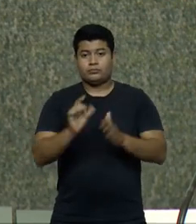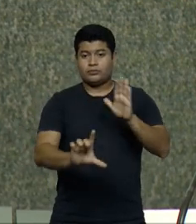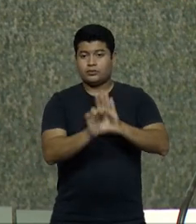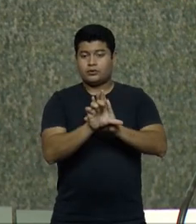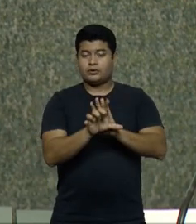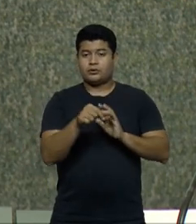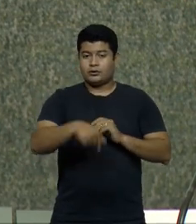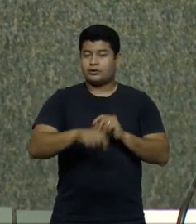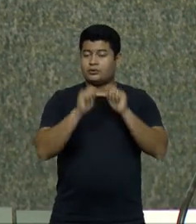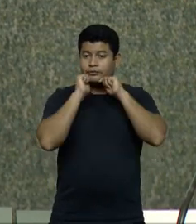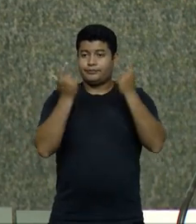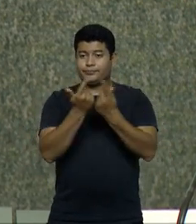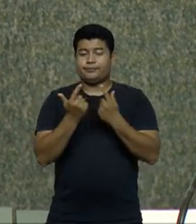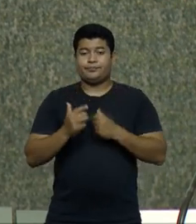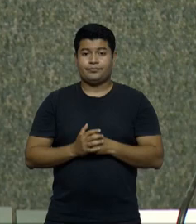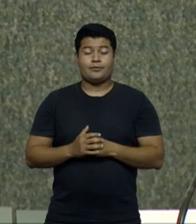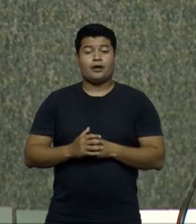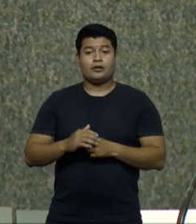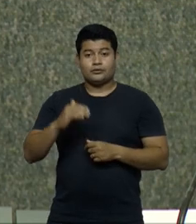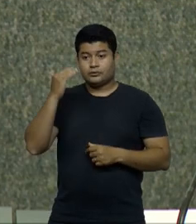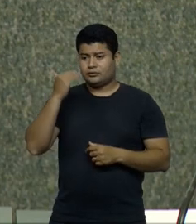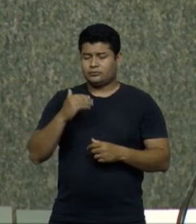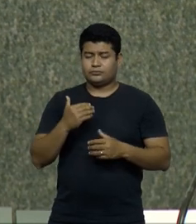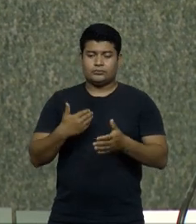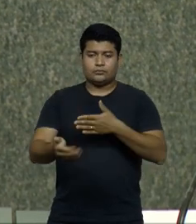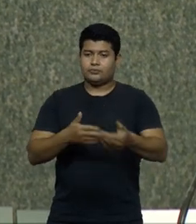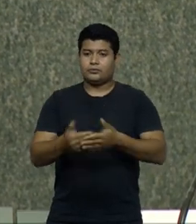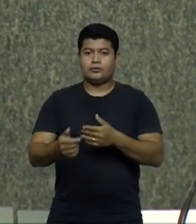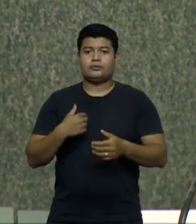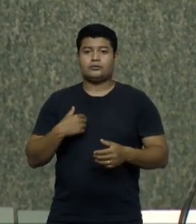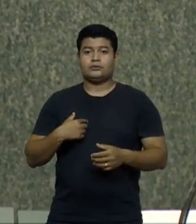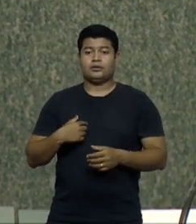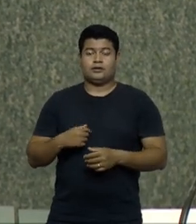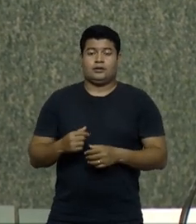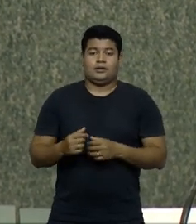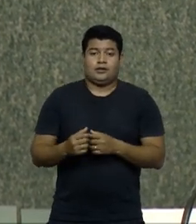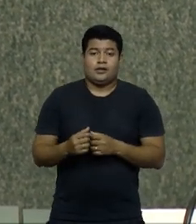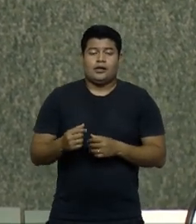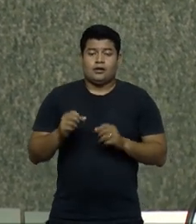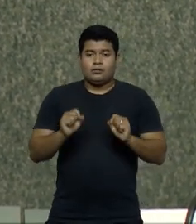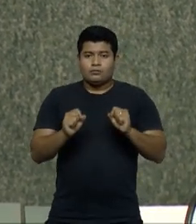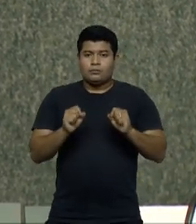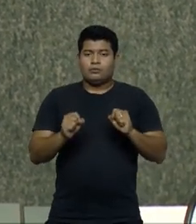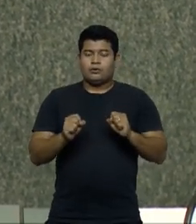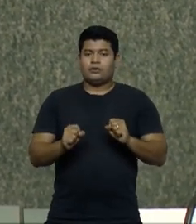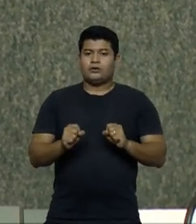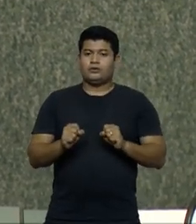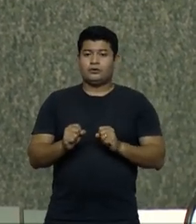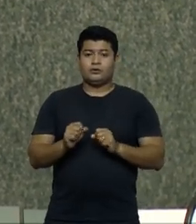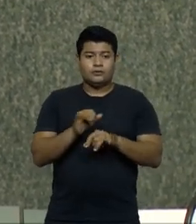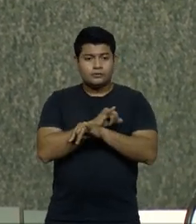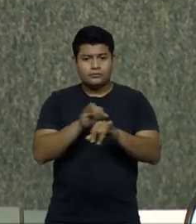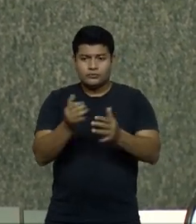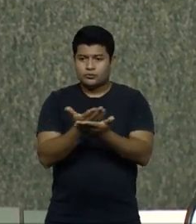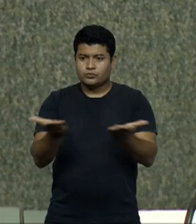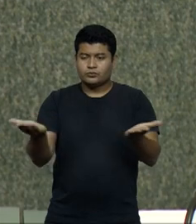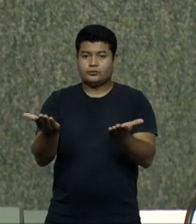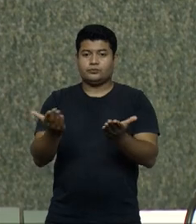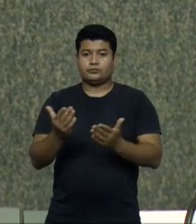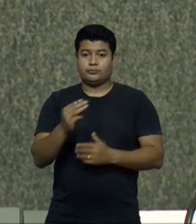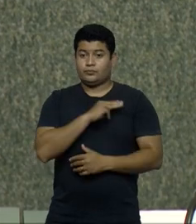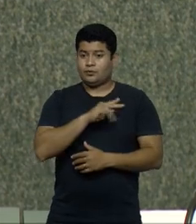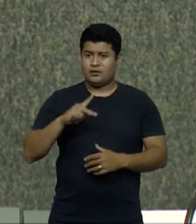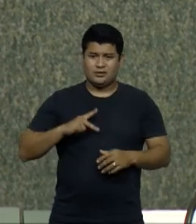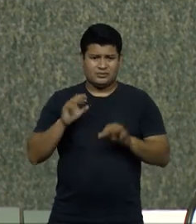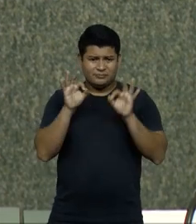dessas nossas limitações eu posso afiançar para todos e todas que o ministério público Com certeza